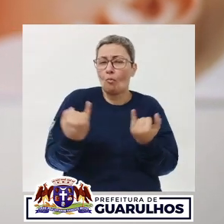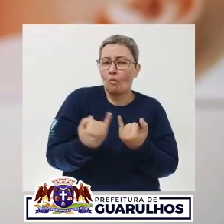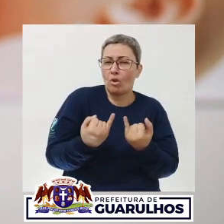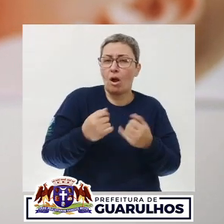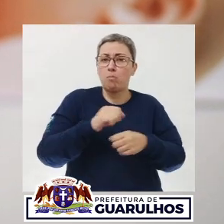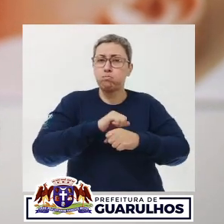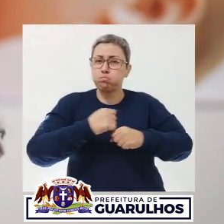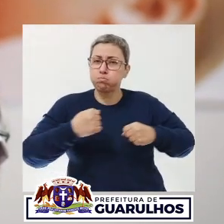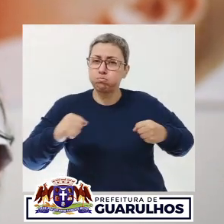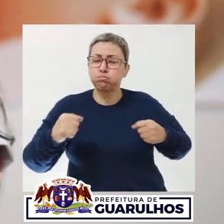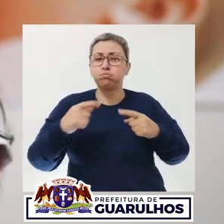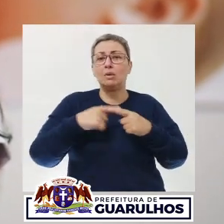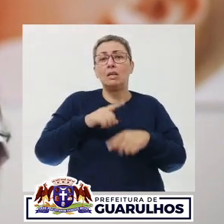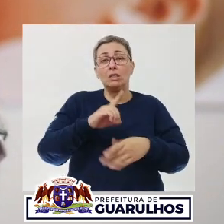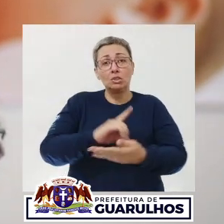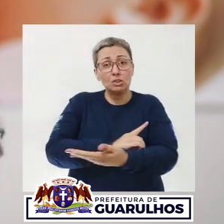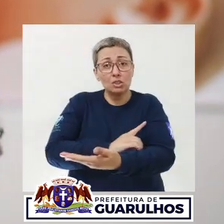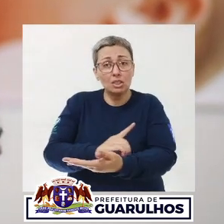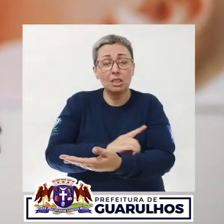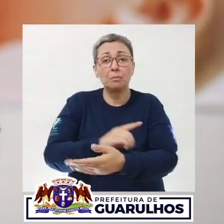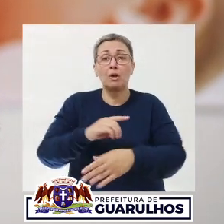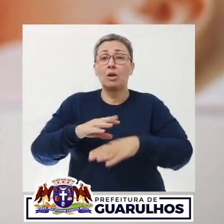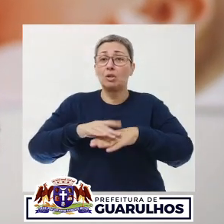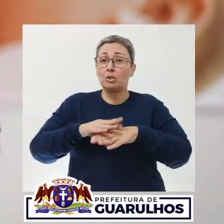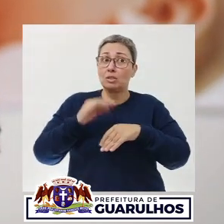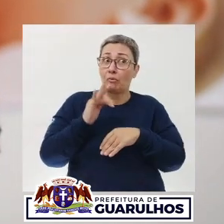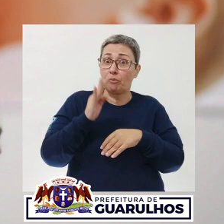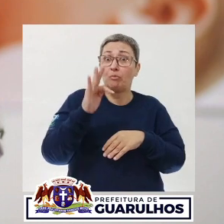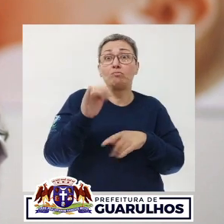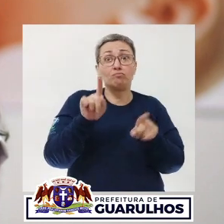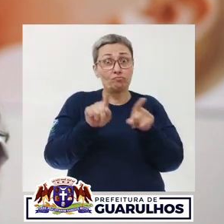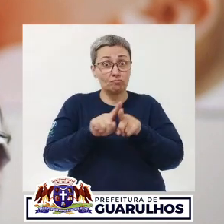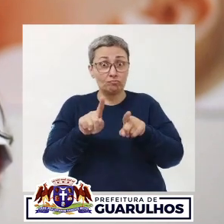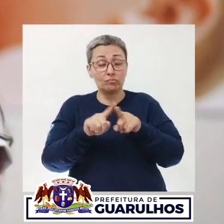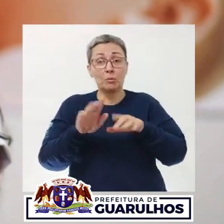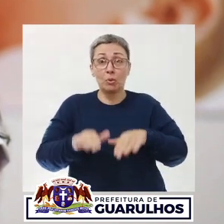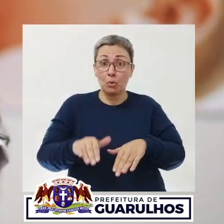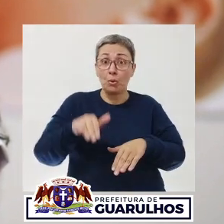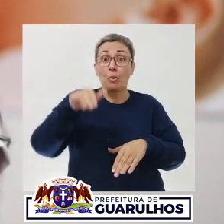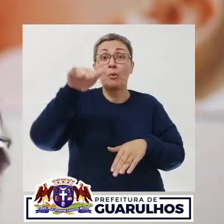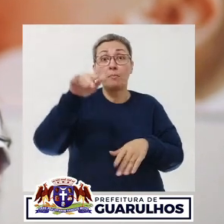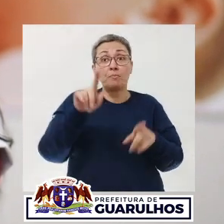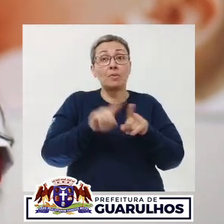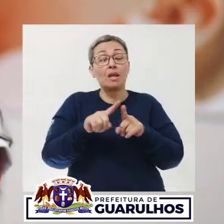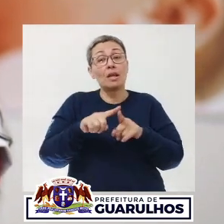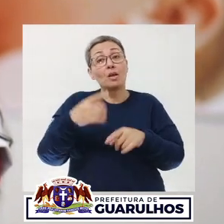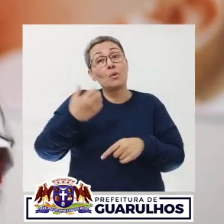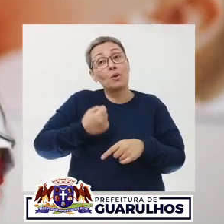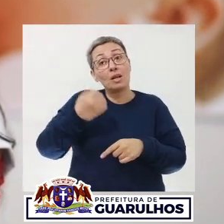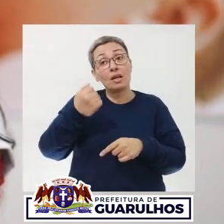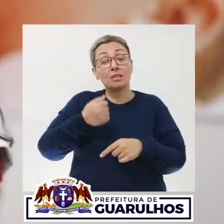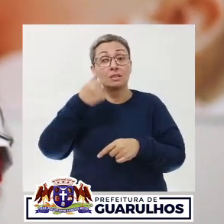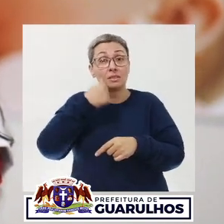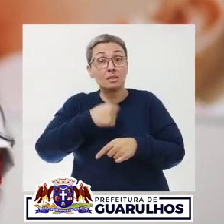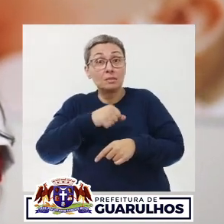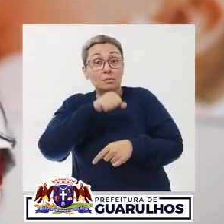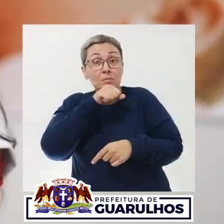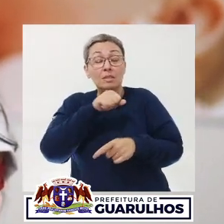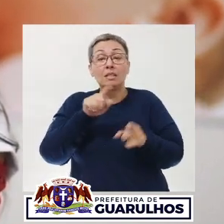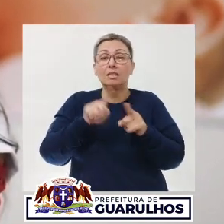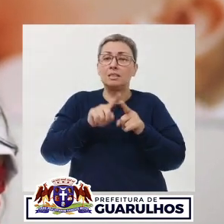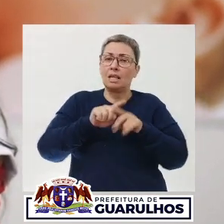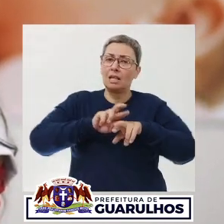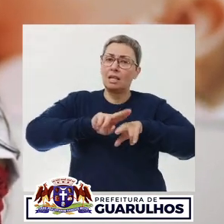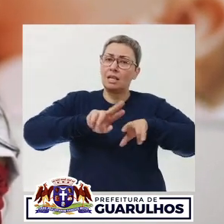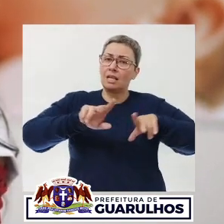diversas doenças como desnutrição, obesidade, diabetes, doenças até do futuro, né, dessa criança. E o